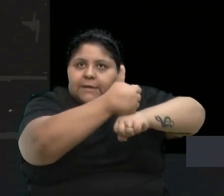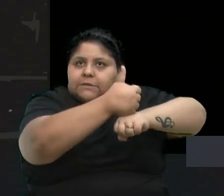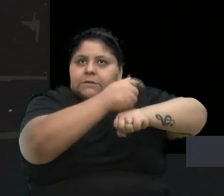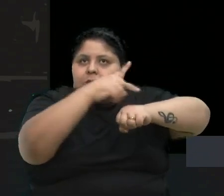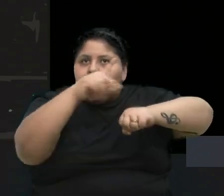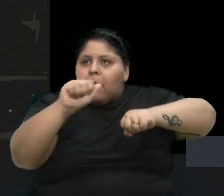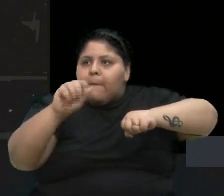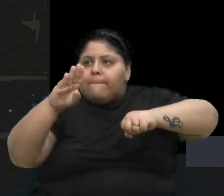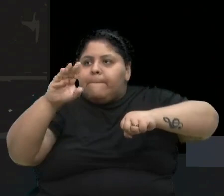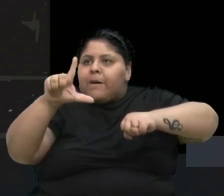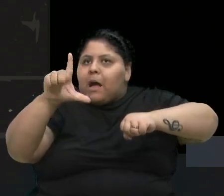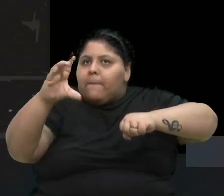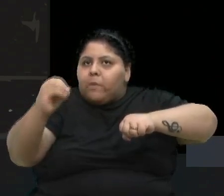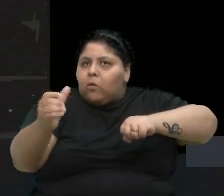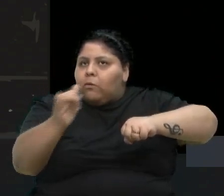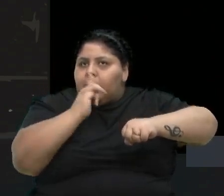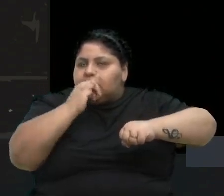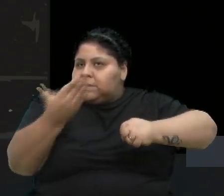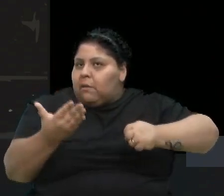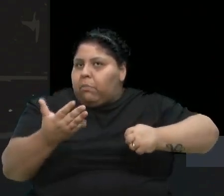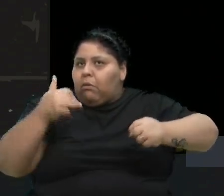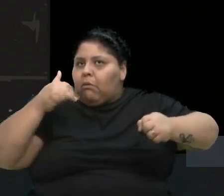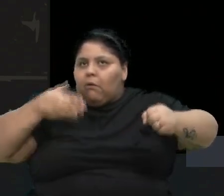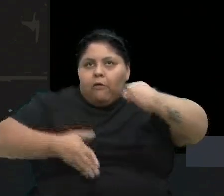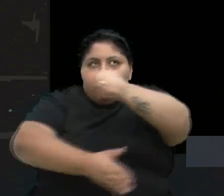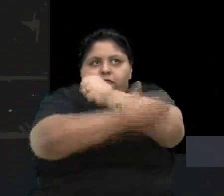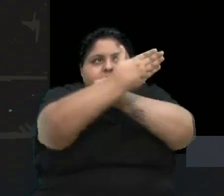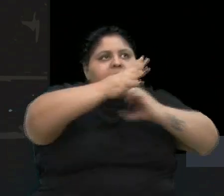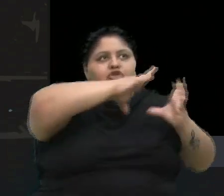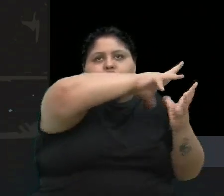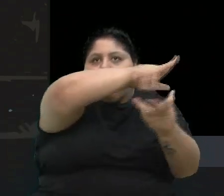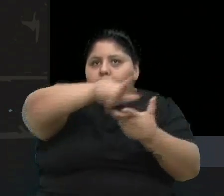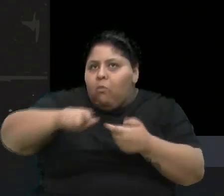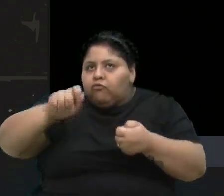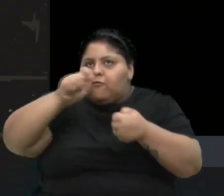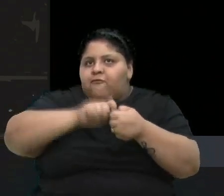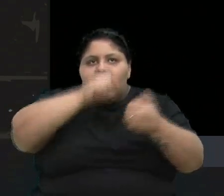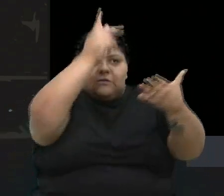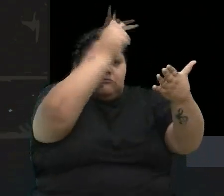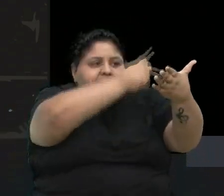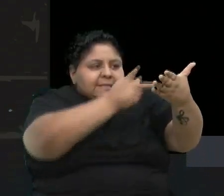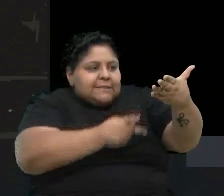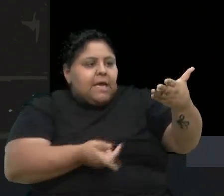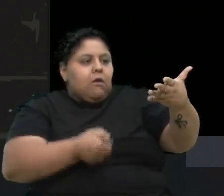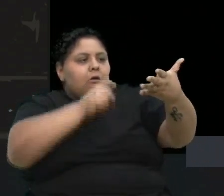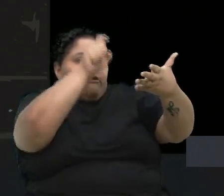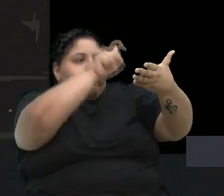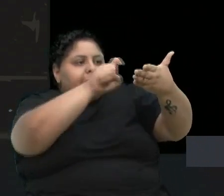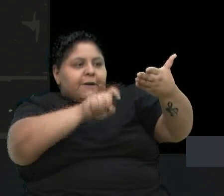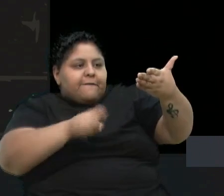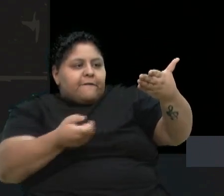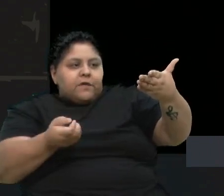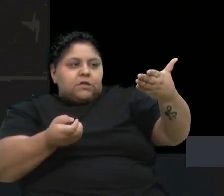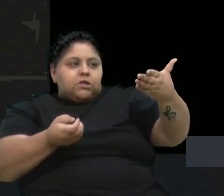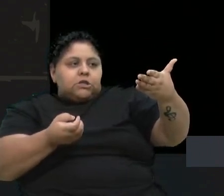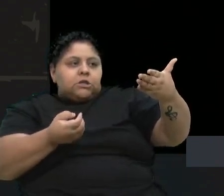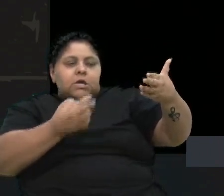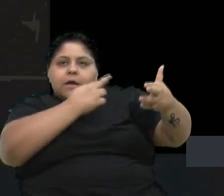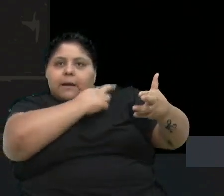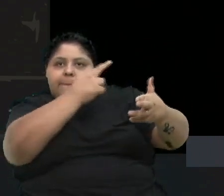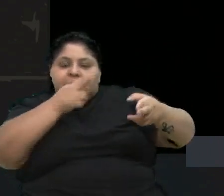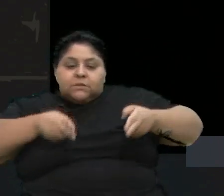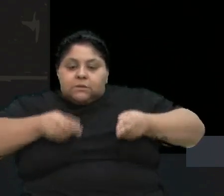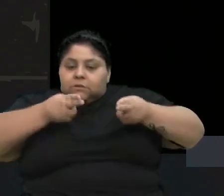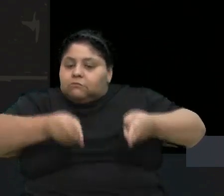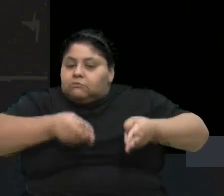o mundo. E façam grafite com a questão do trem nessa região. É